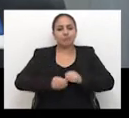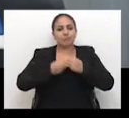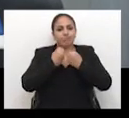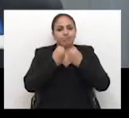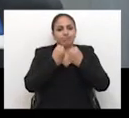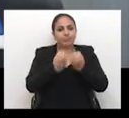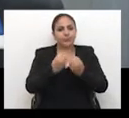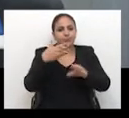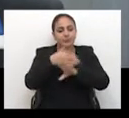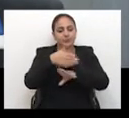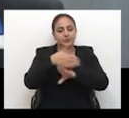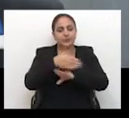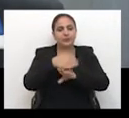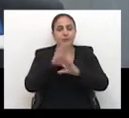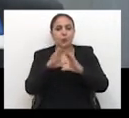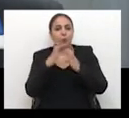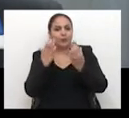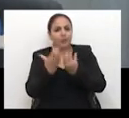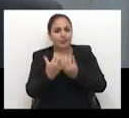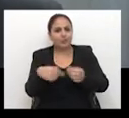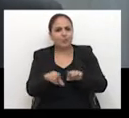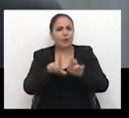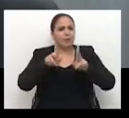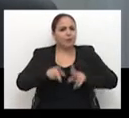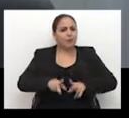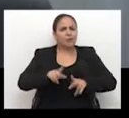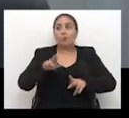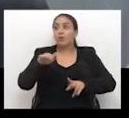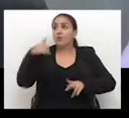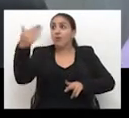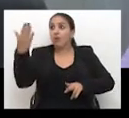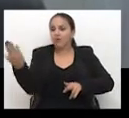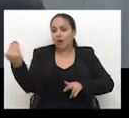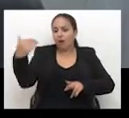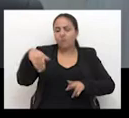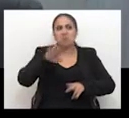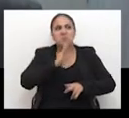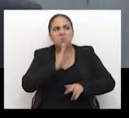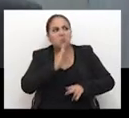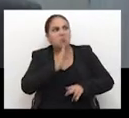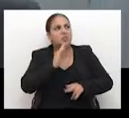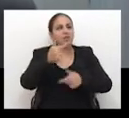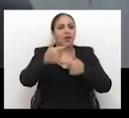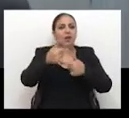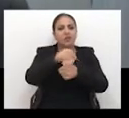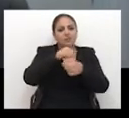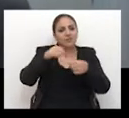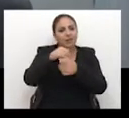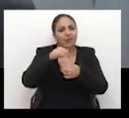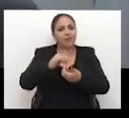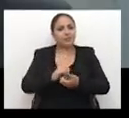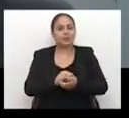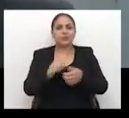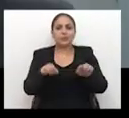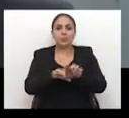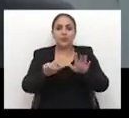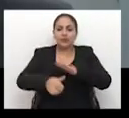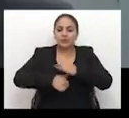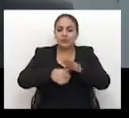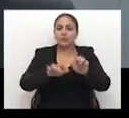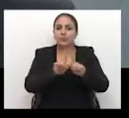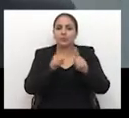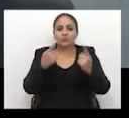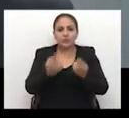fortalecer a participação da comunidade também as pessoas que vêm de fora para conhecer mais os serviços da cidade através